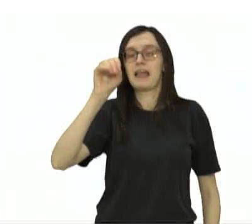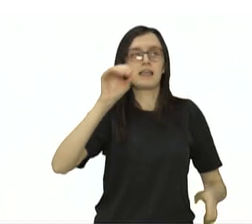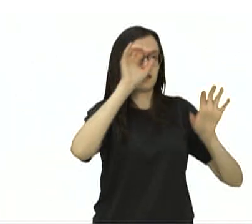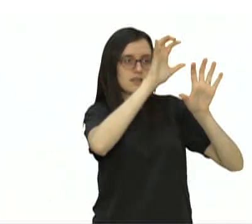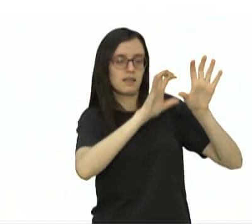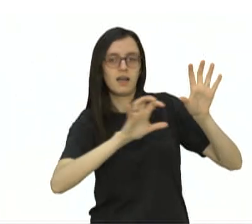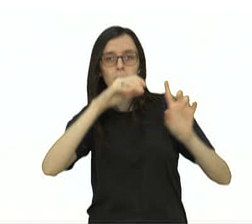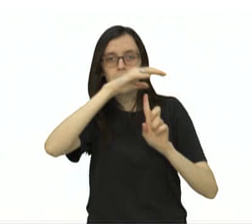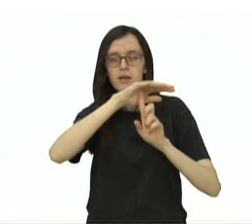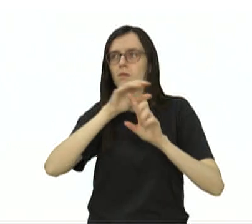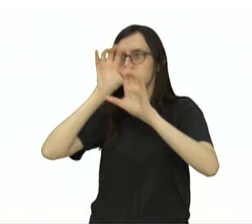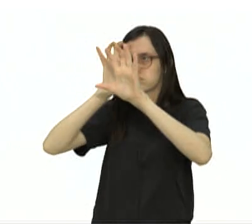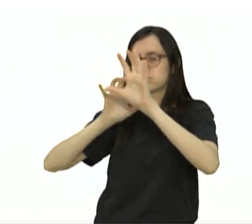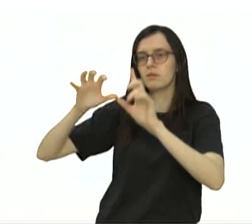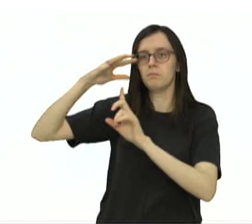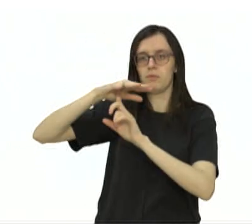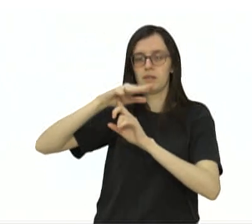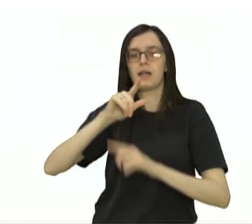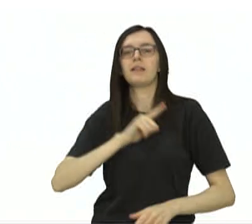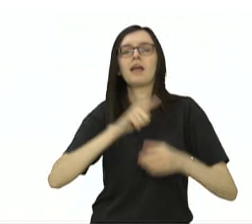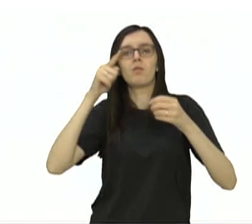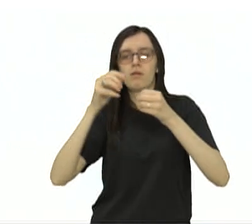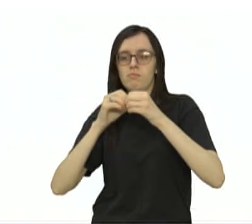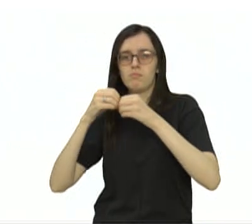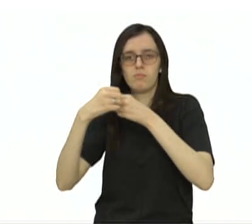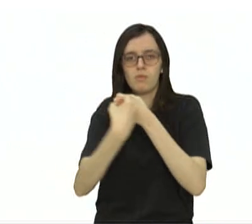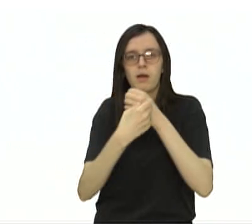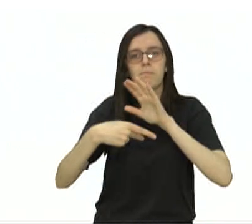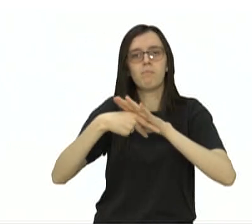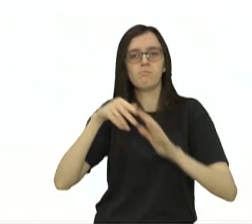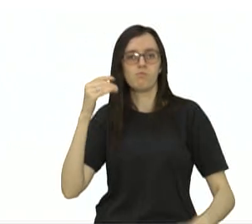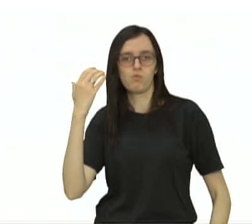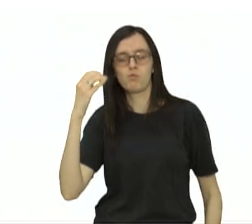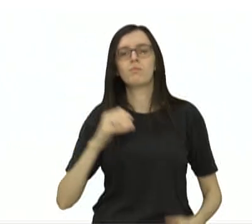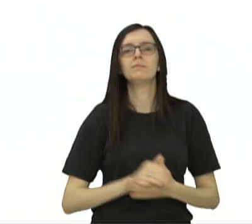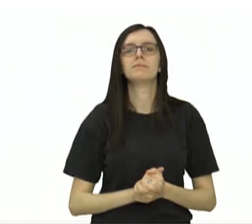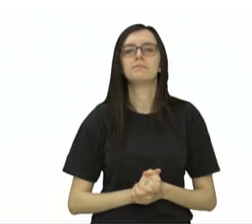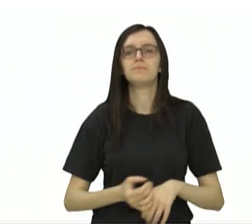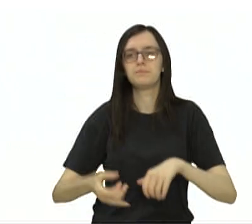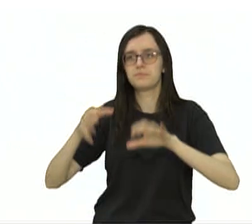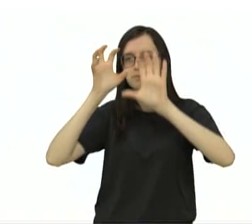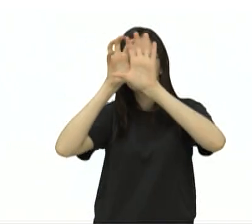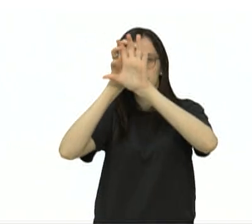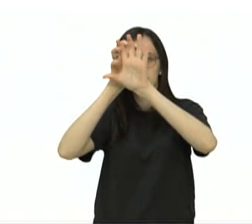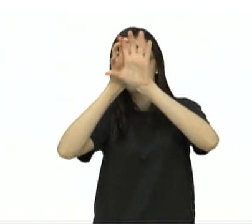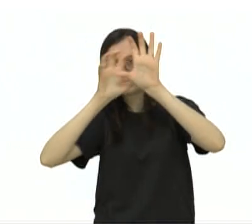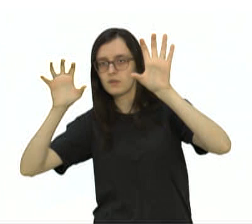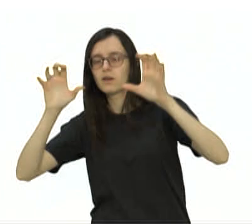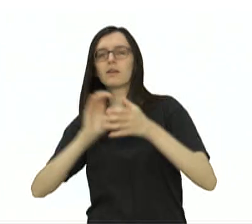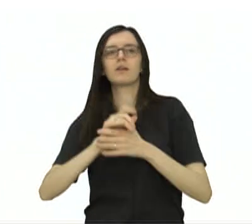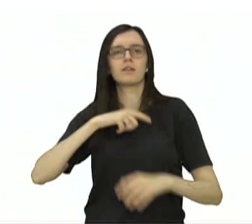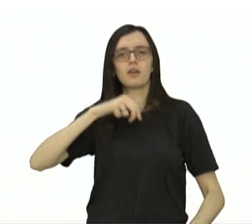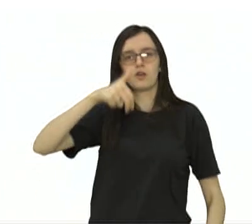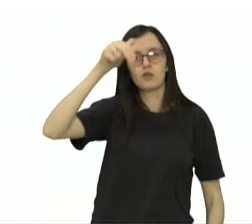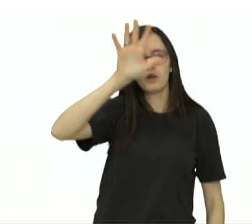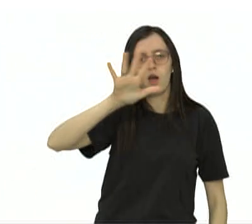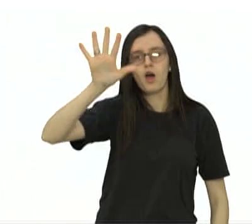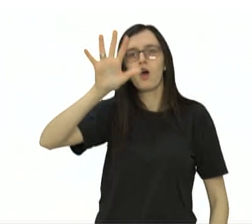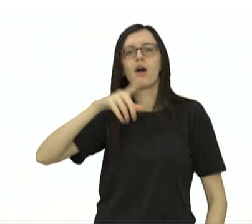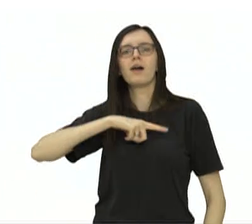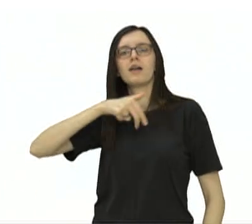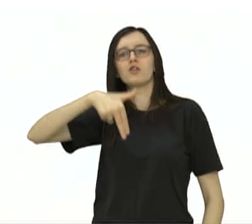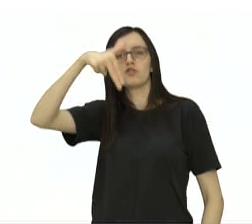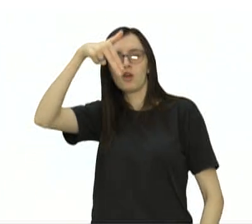mesorregiões do Paraná, a região metropolitana de Curitiba, a região centro-oriental, norte pioneiro, norte